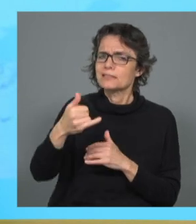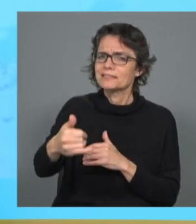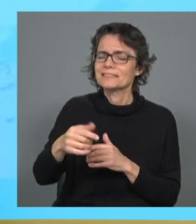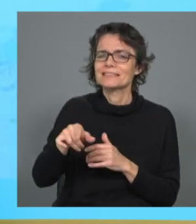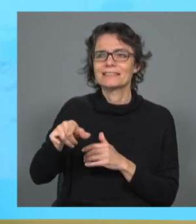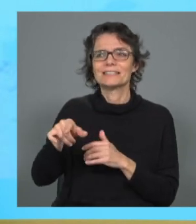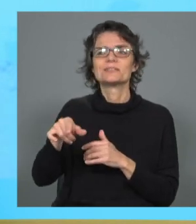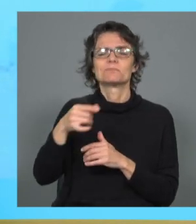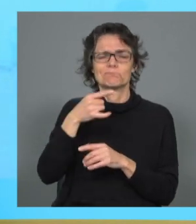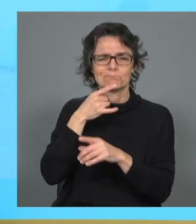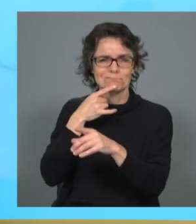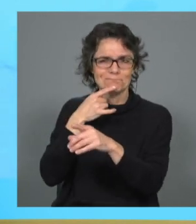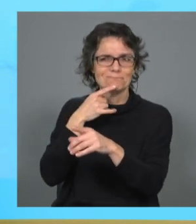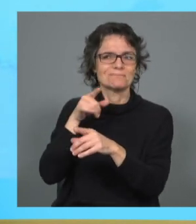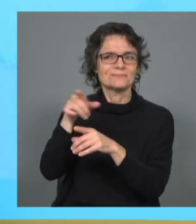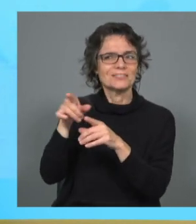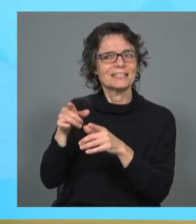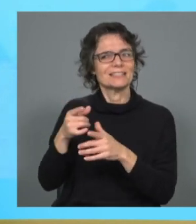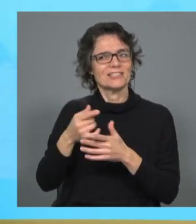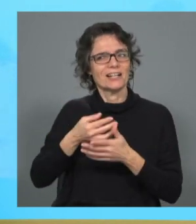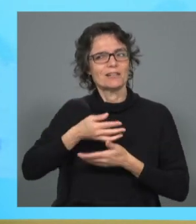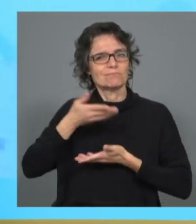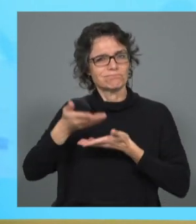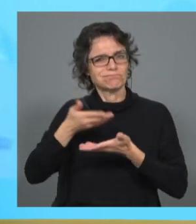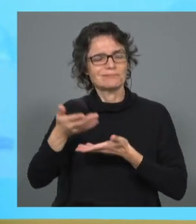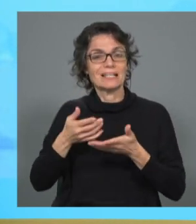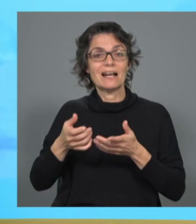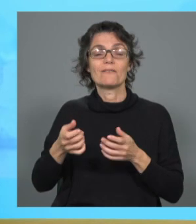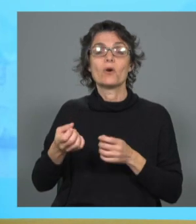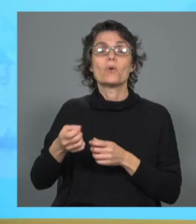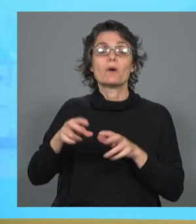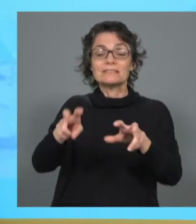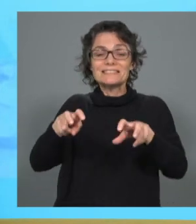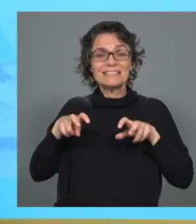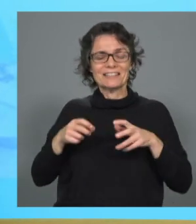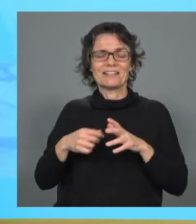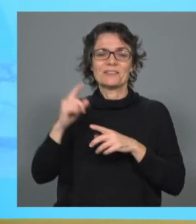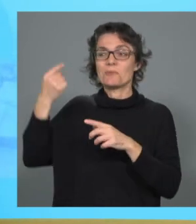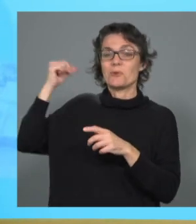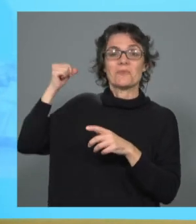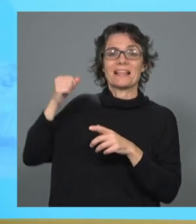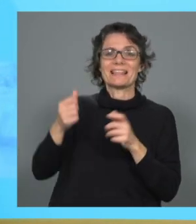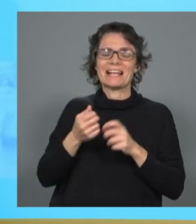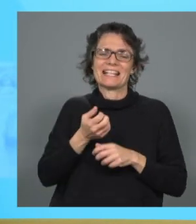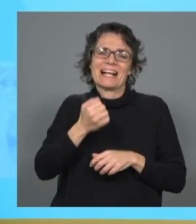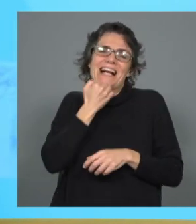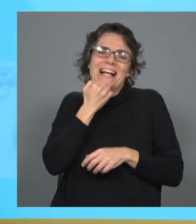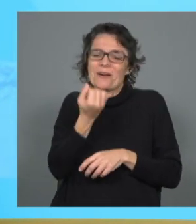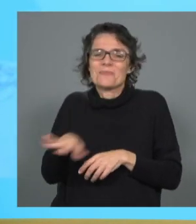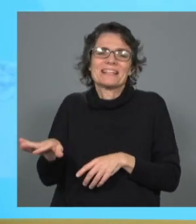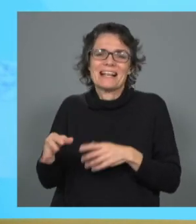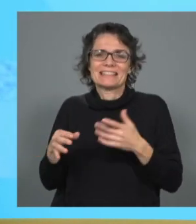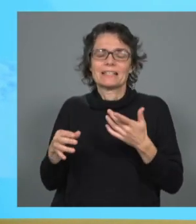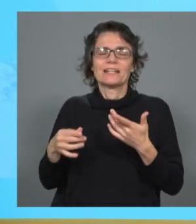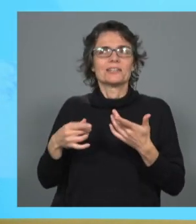a ouvir falar um bocadinho mais alto no autocarro, é que nós começámos a ouvirmos uma gargalhada de uma criança, não é? E aí